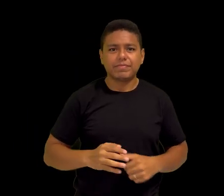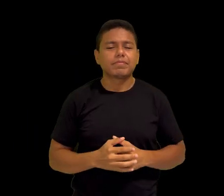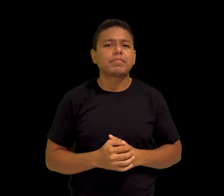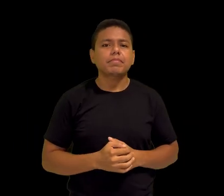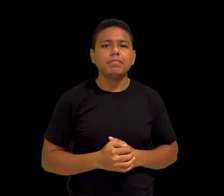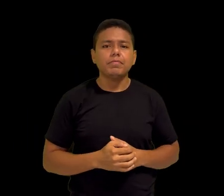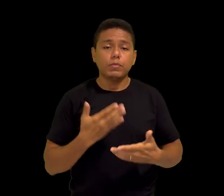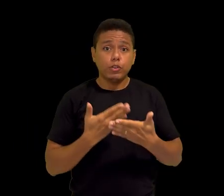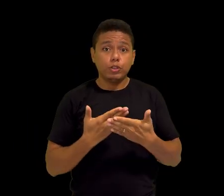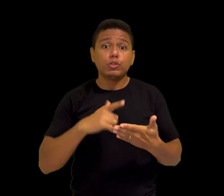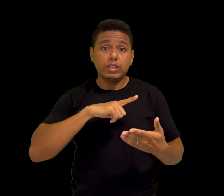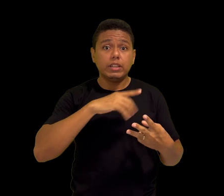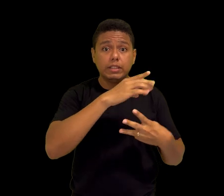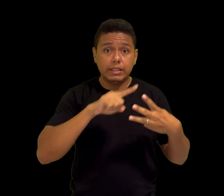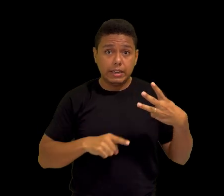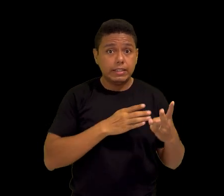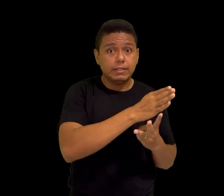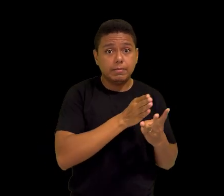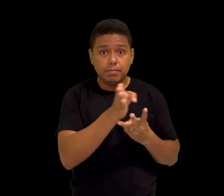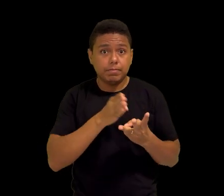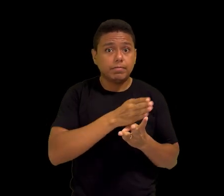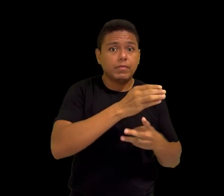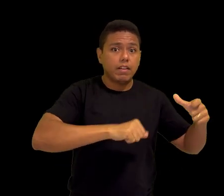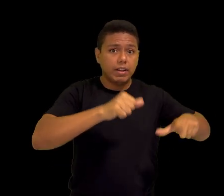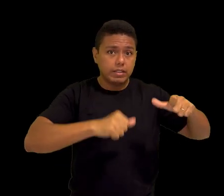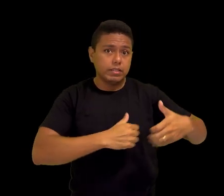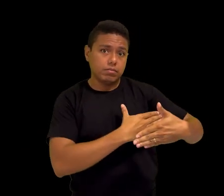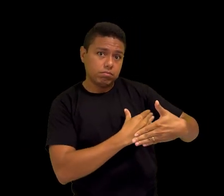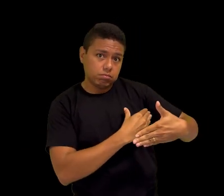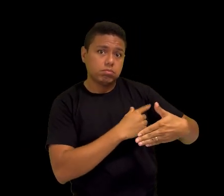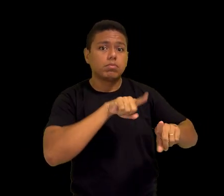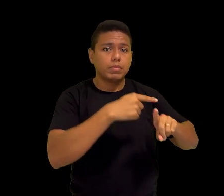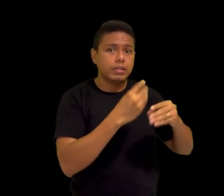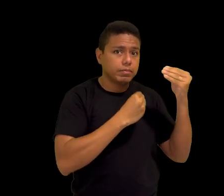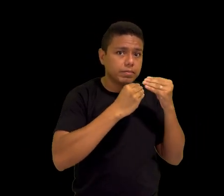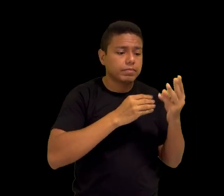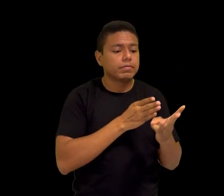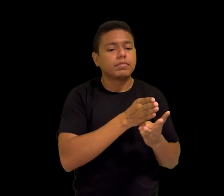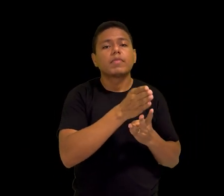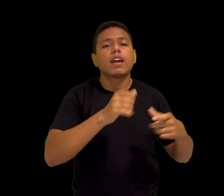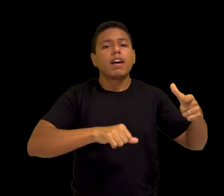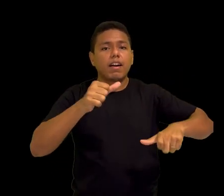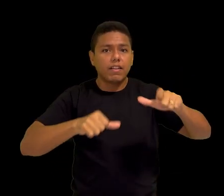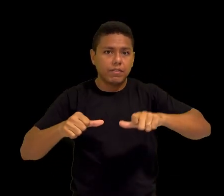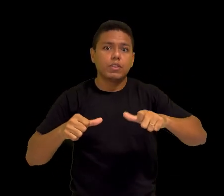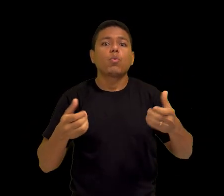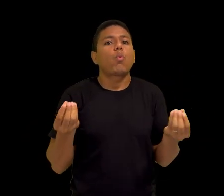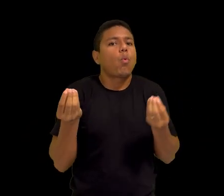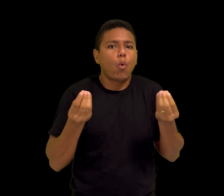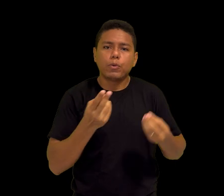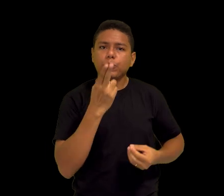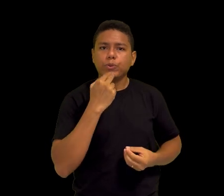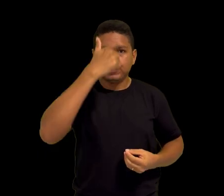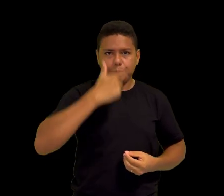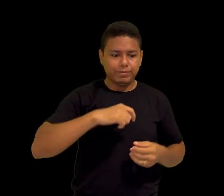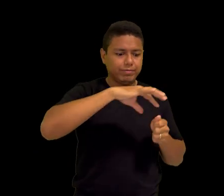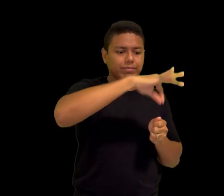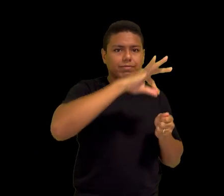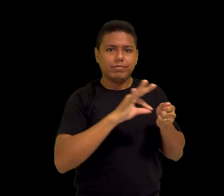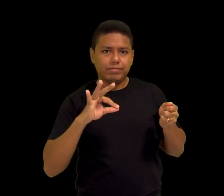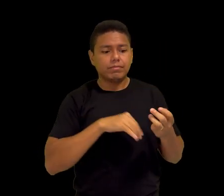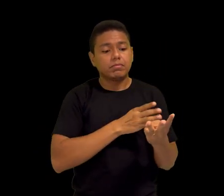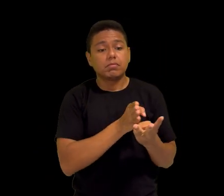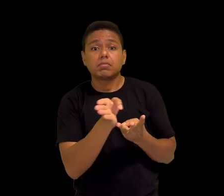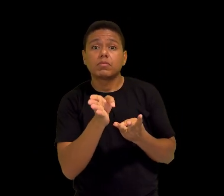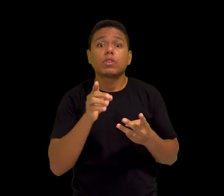estudo ele tem 3 eixos, né? A avaliação do aleitamento materno e do consumo alimentar, a avaliação do estado nutricional a partir da antropometria e a estimativa